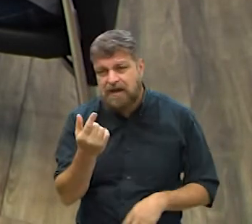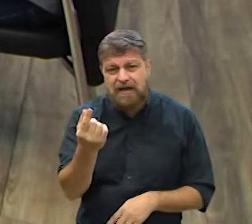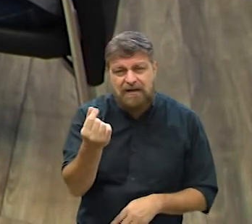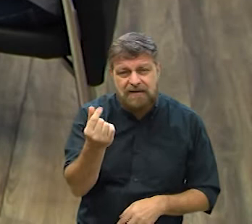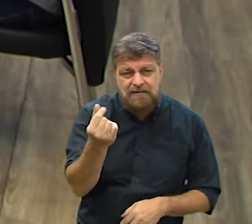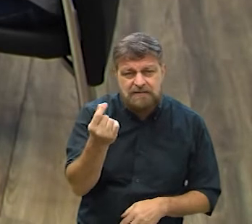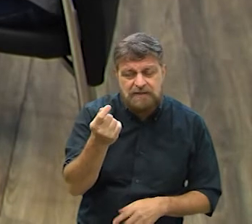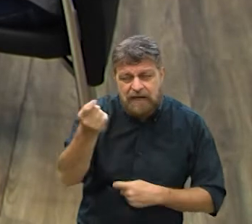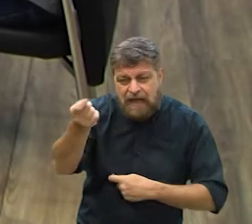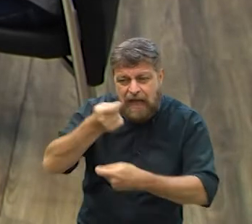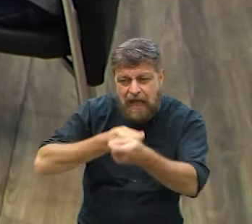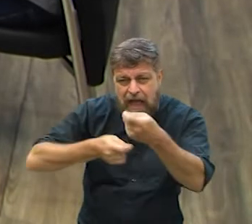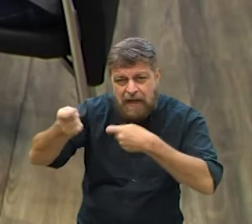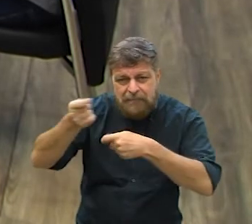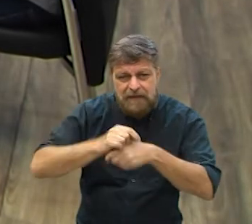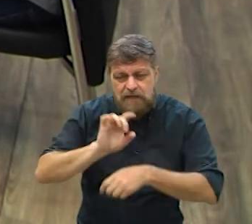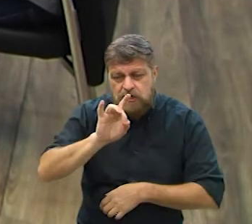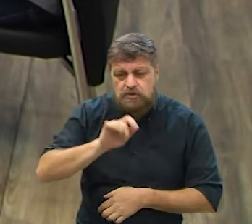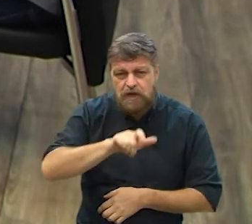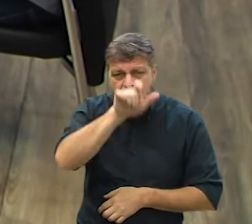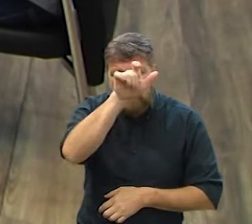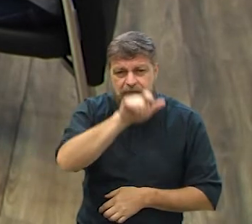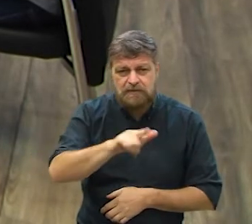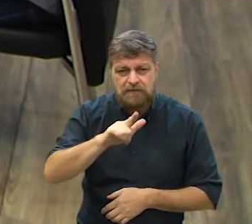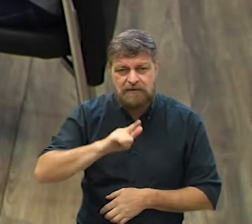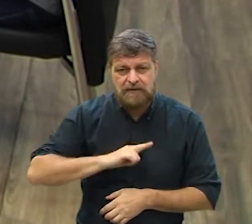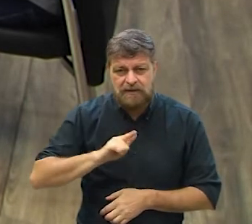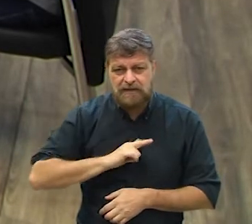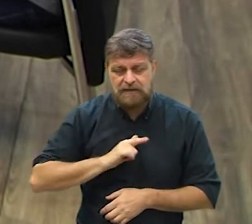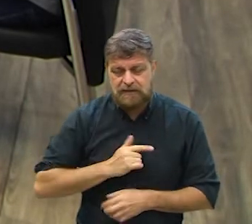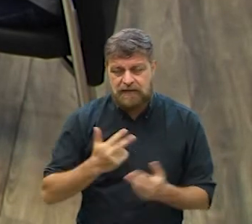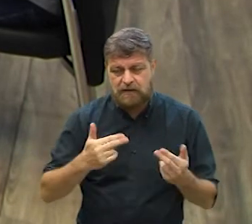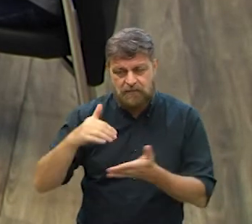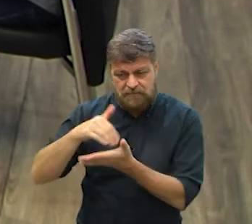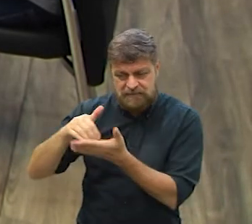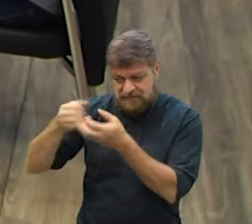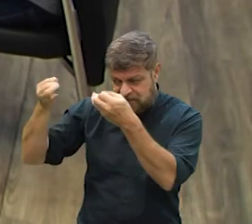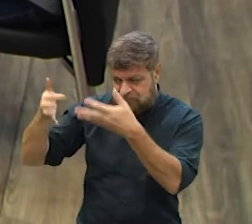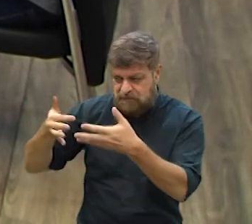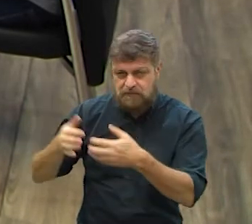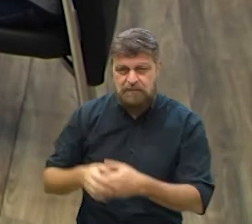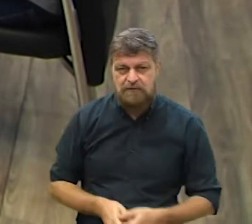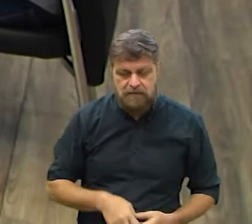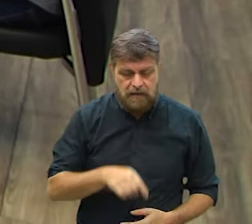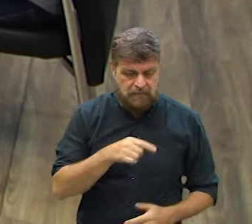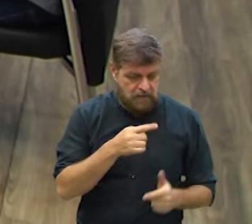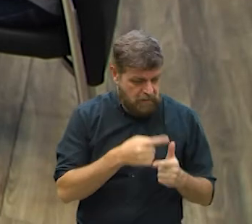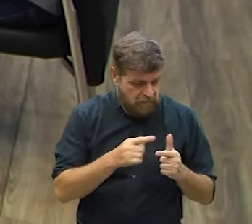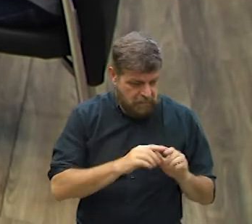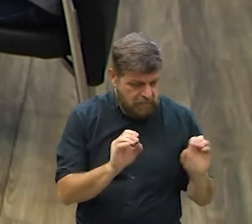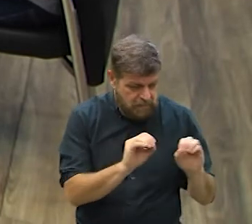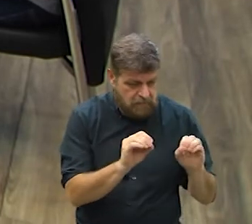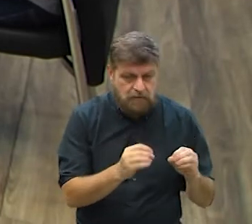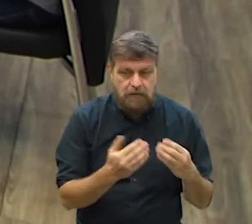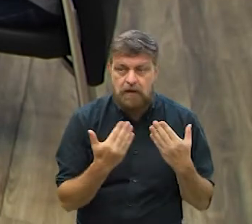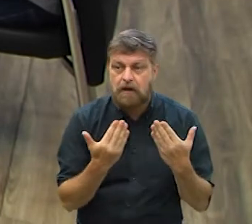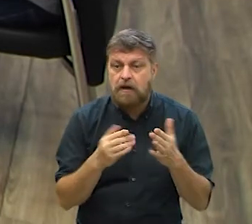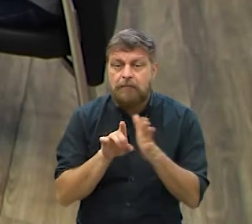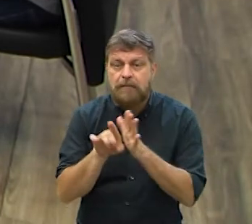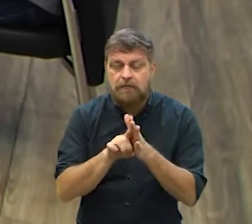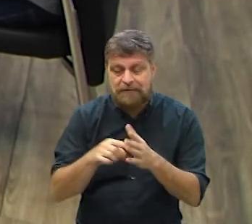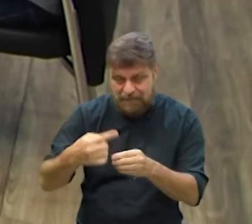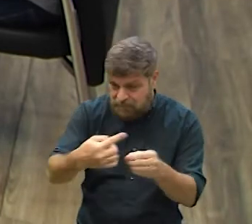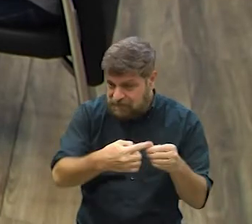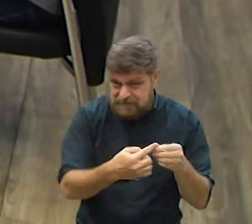se empresta para apenas quem está, como o próprio Arli disse, sem problema nenhum. E qual o município hoje que não